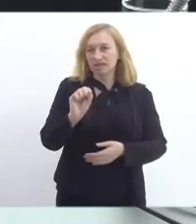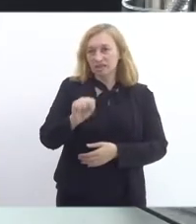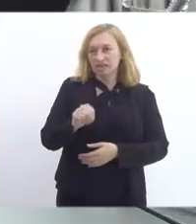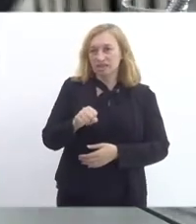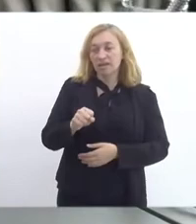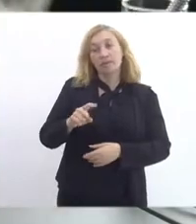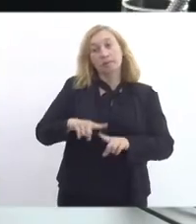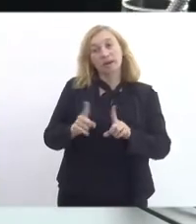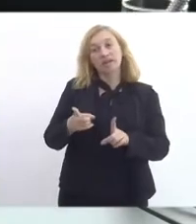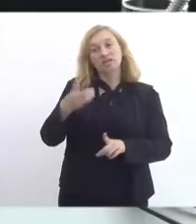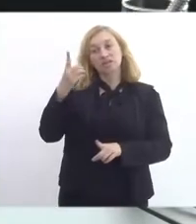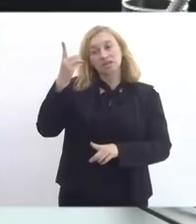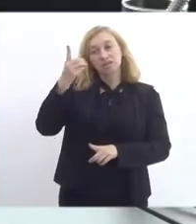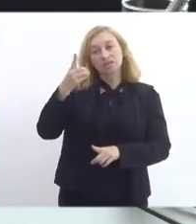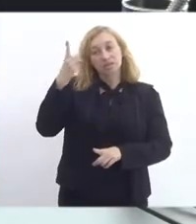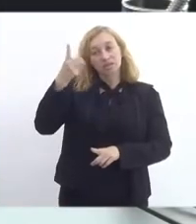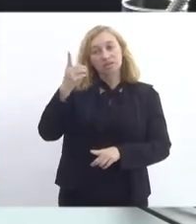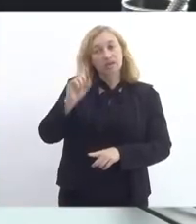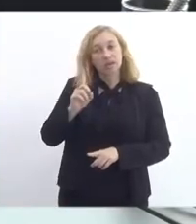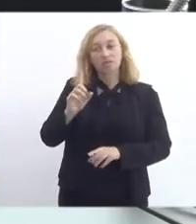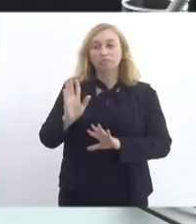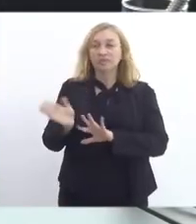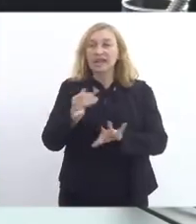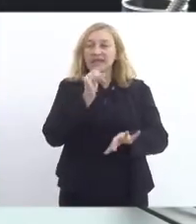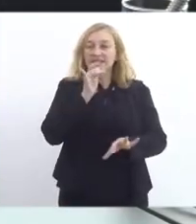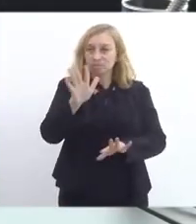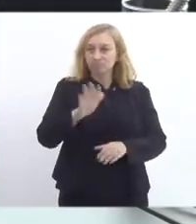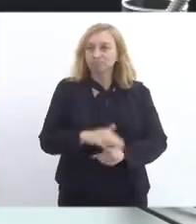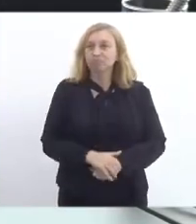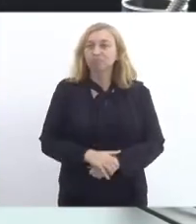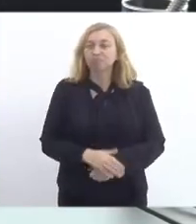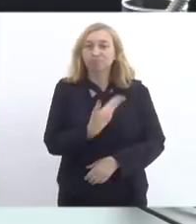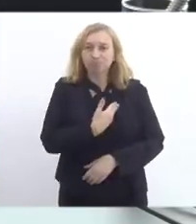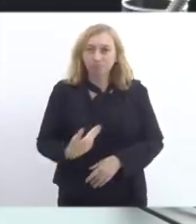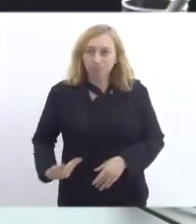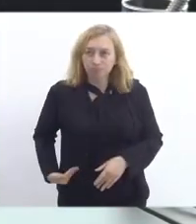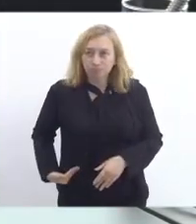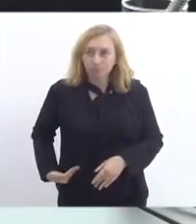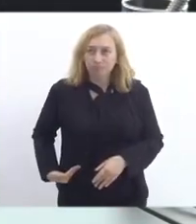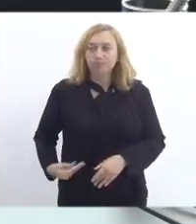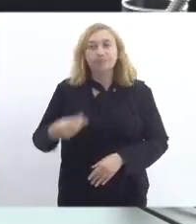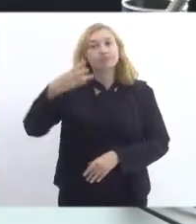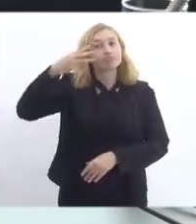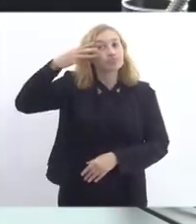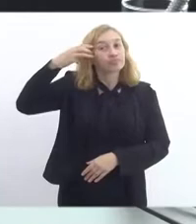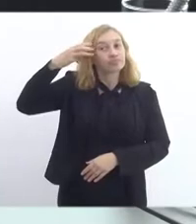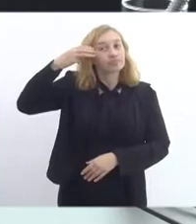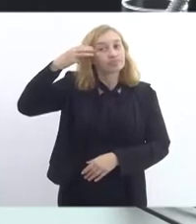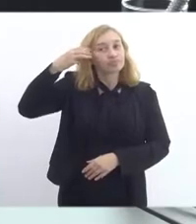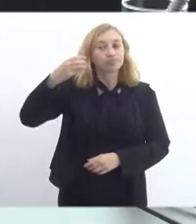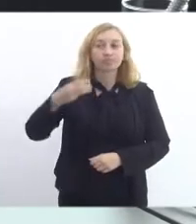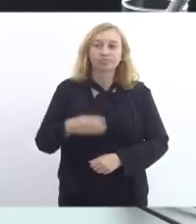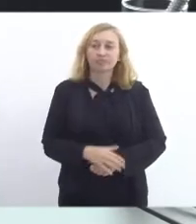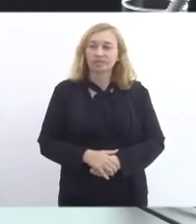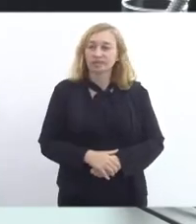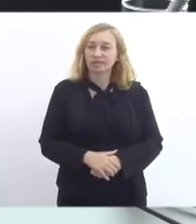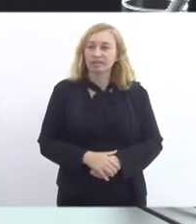parlamento, não. Mas, por exemplo, o governador Wilson Witzel,